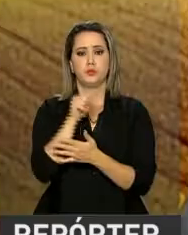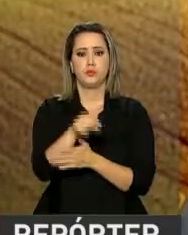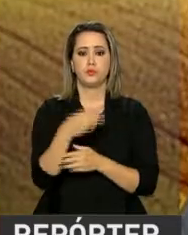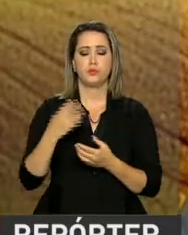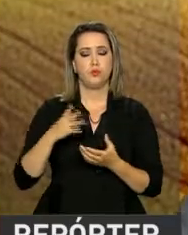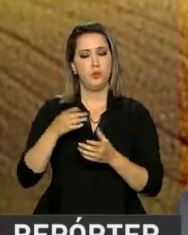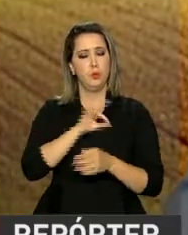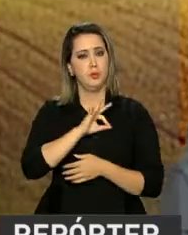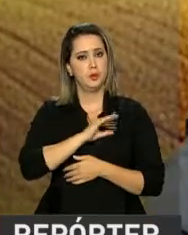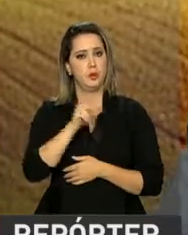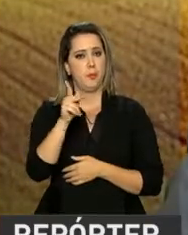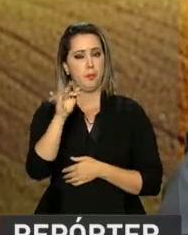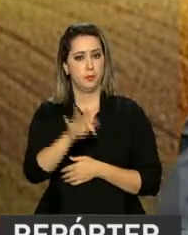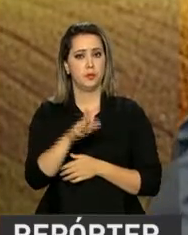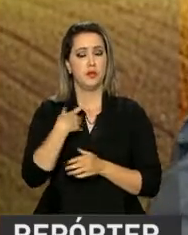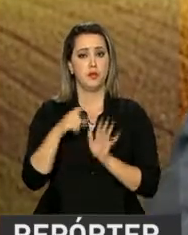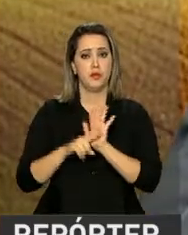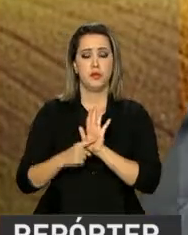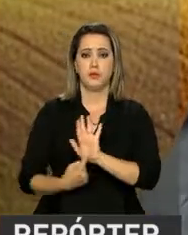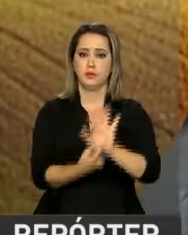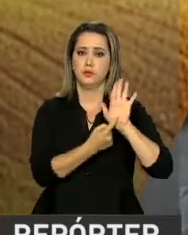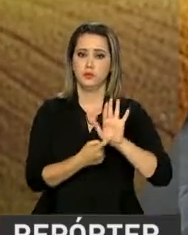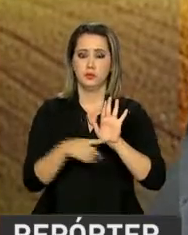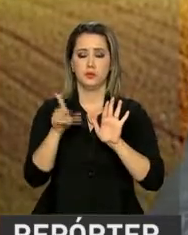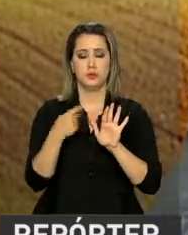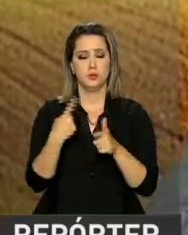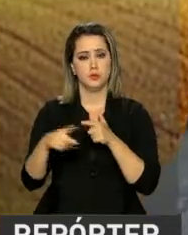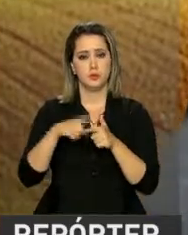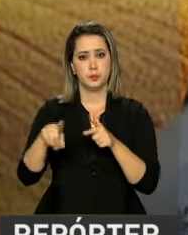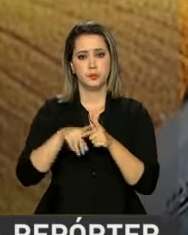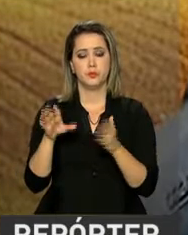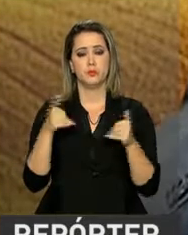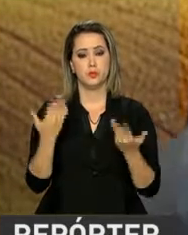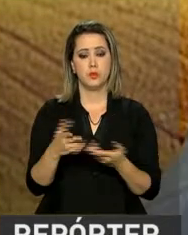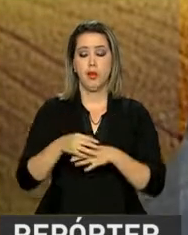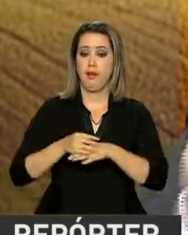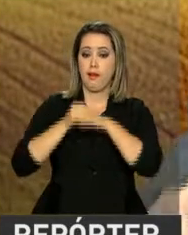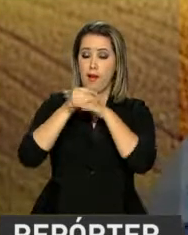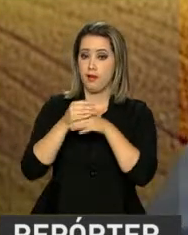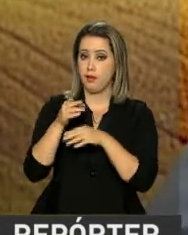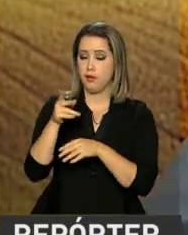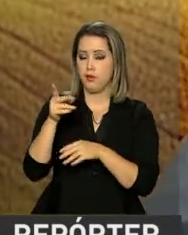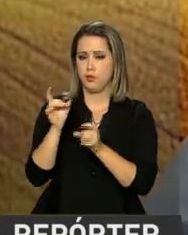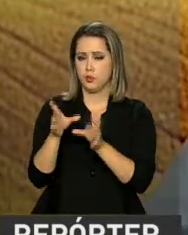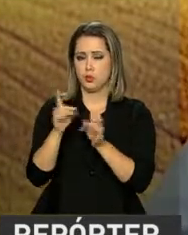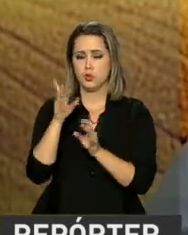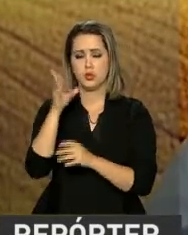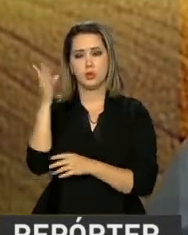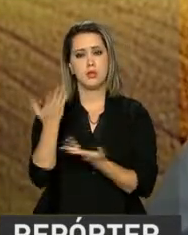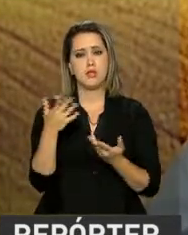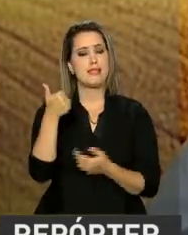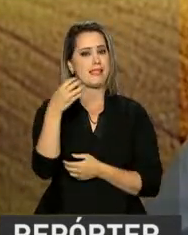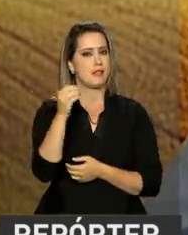federal que investigou fraudes na produção e fiscalização dos frigoríficos brasileiros a carne exportada pelo brasil passou a